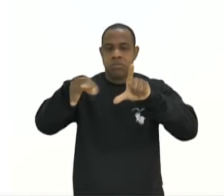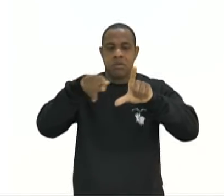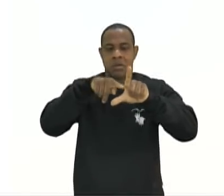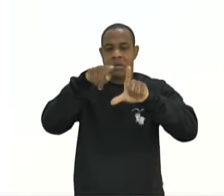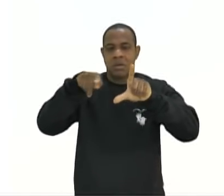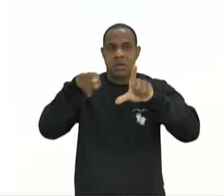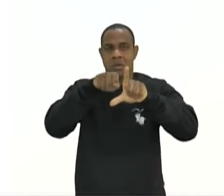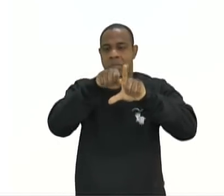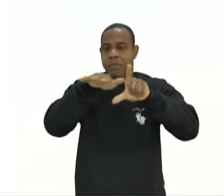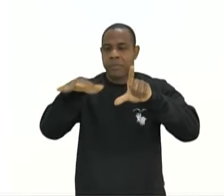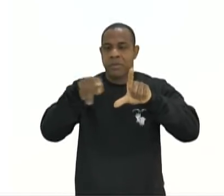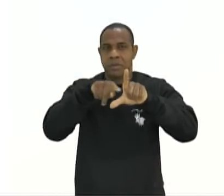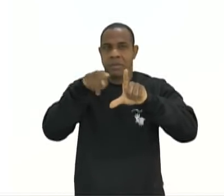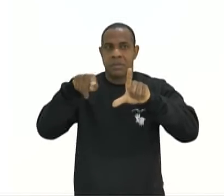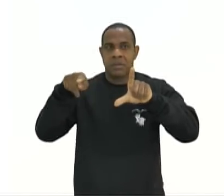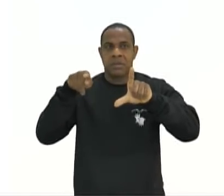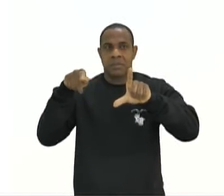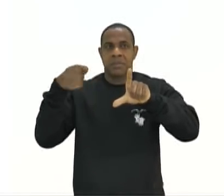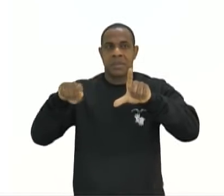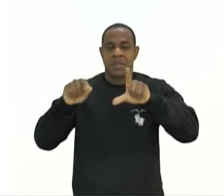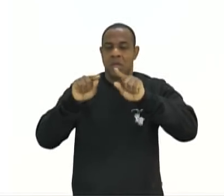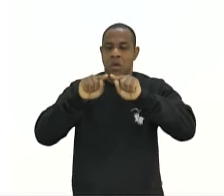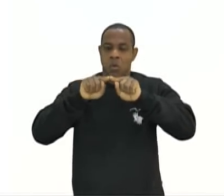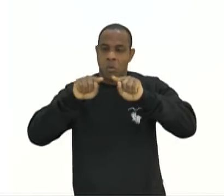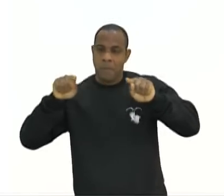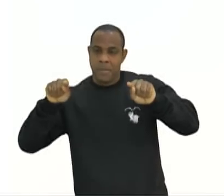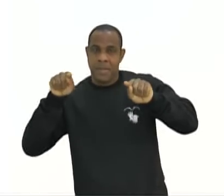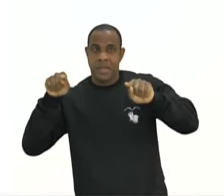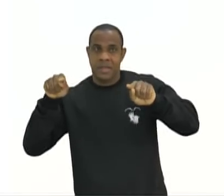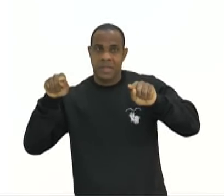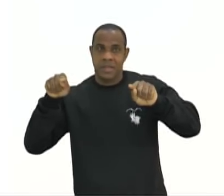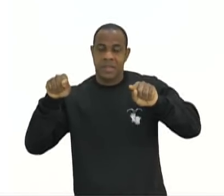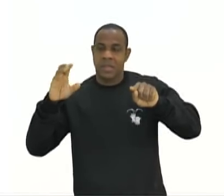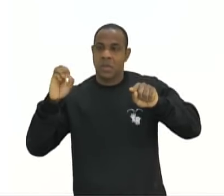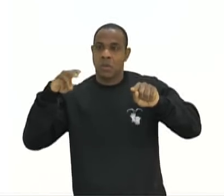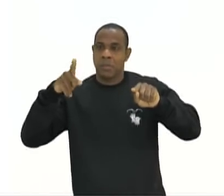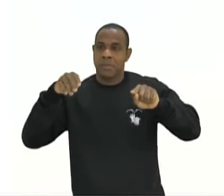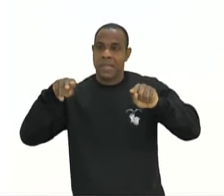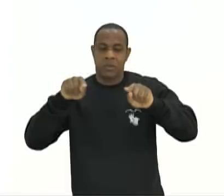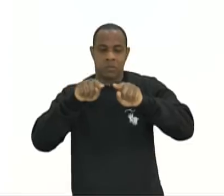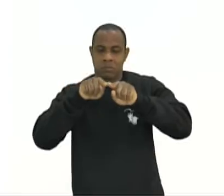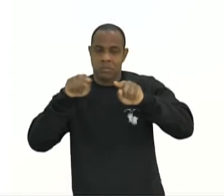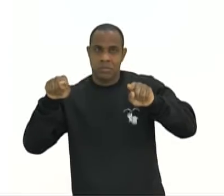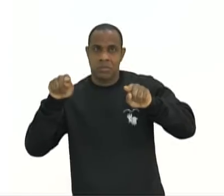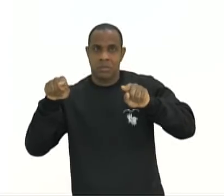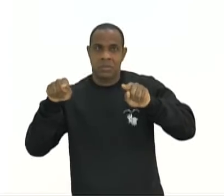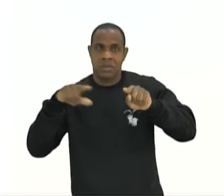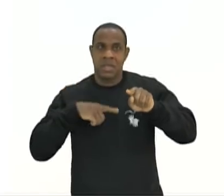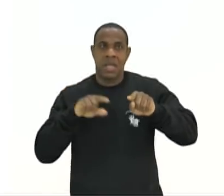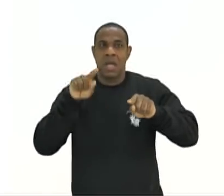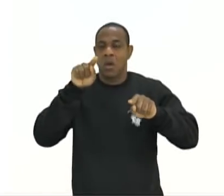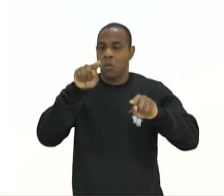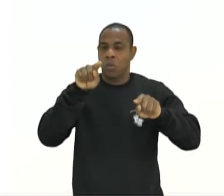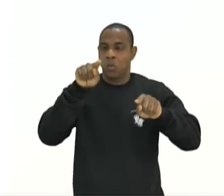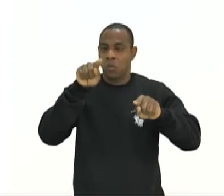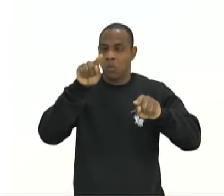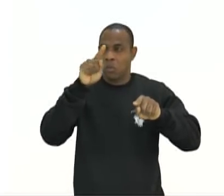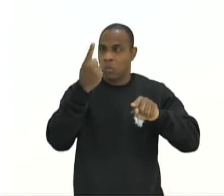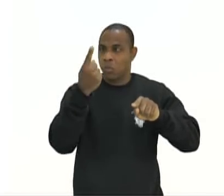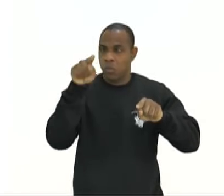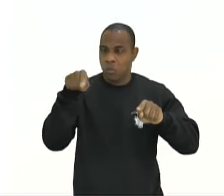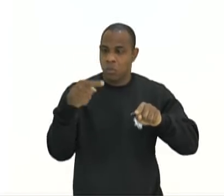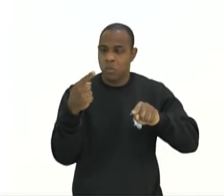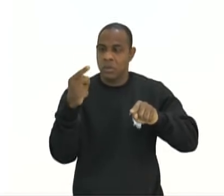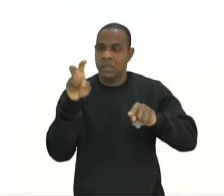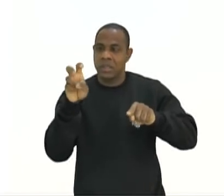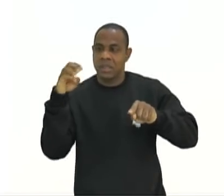da onda eu tenho que estar trabalhando com o comprimento dela definido em metros. Acabamos de determinar que ela vale 1,5 centímetros. Em dicas que eu